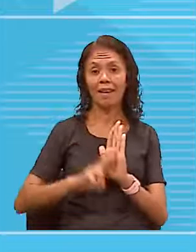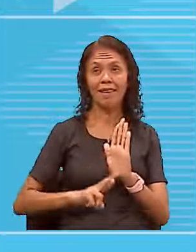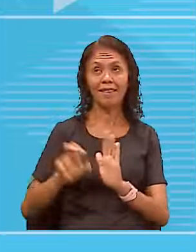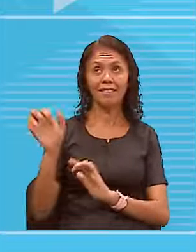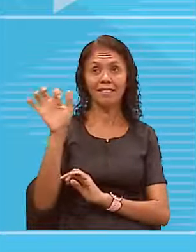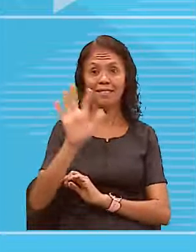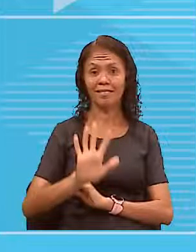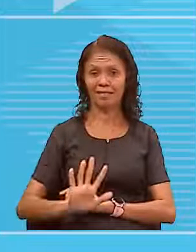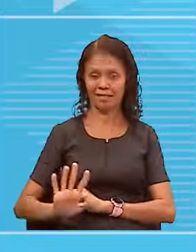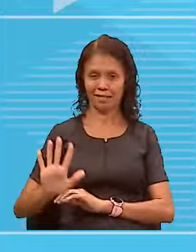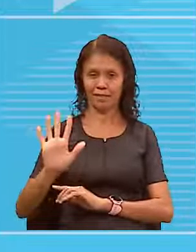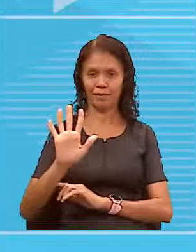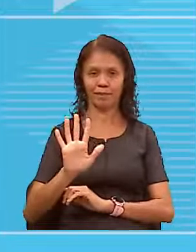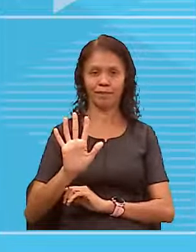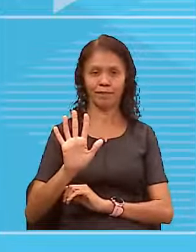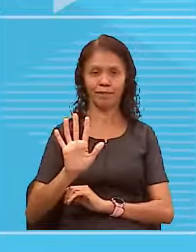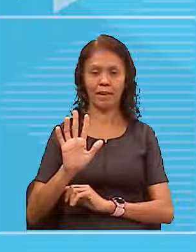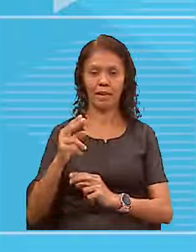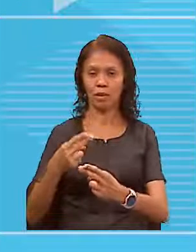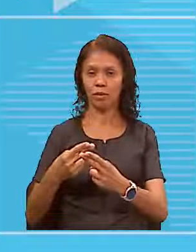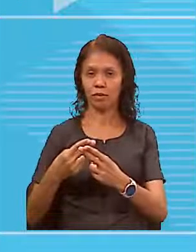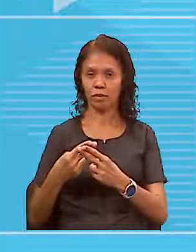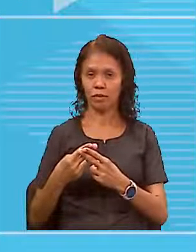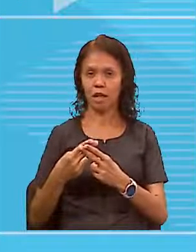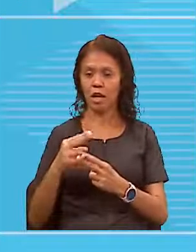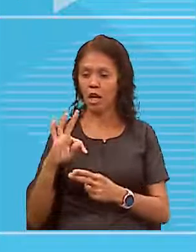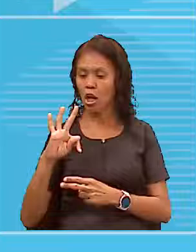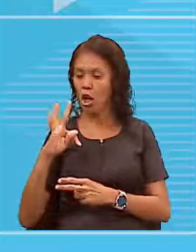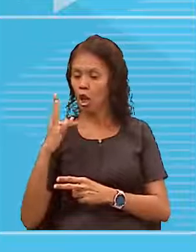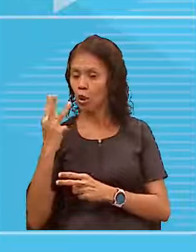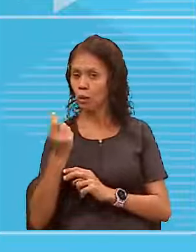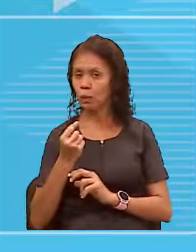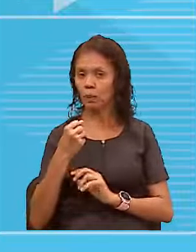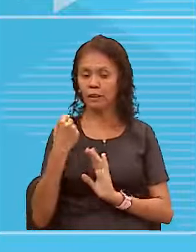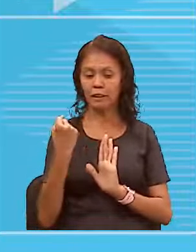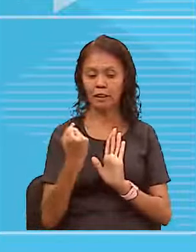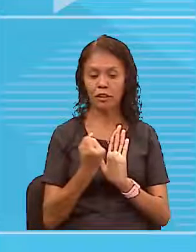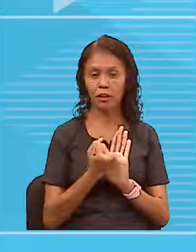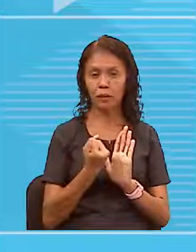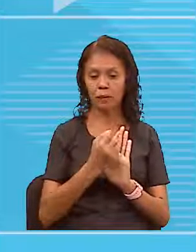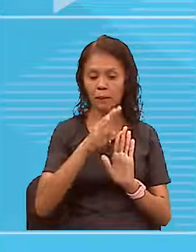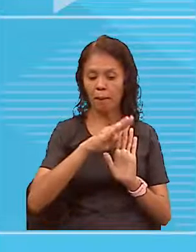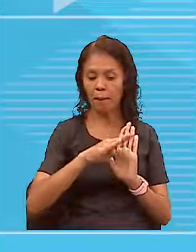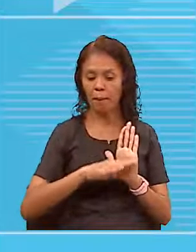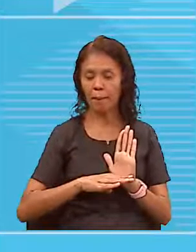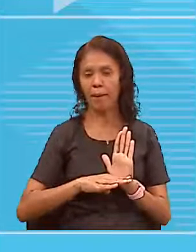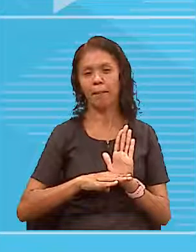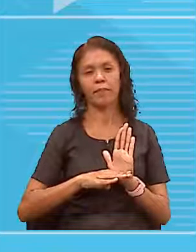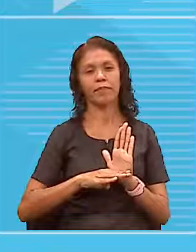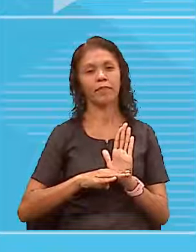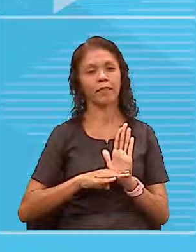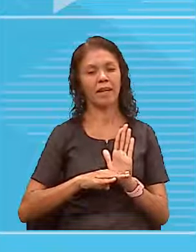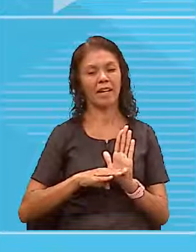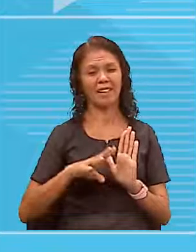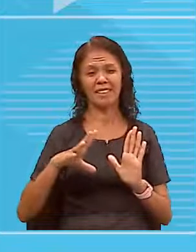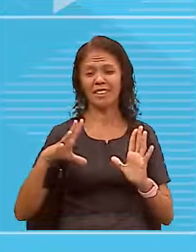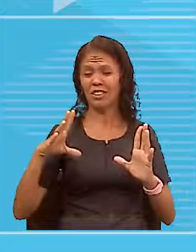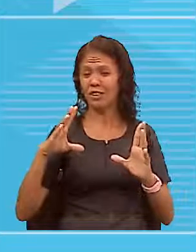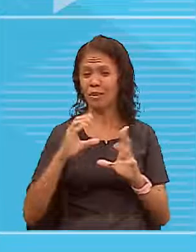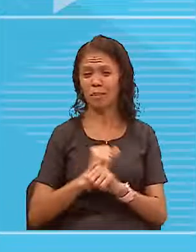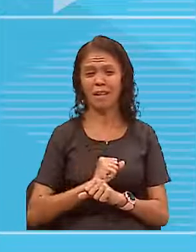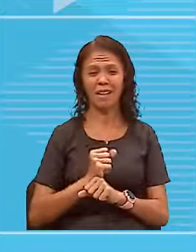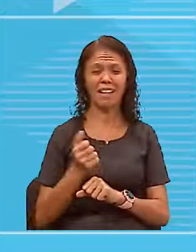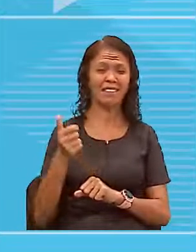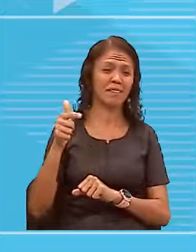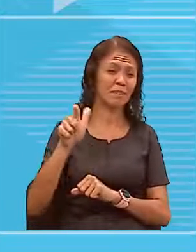Souza? É você pegar todas as notas, somarem todas as notas, aquelas que